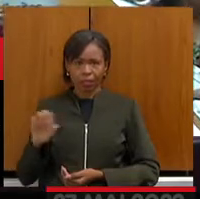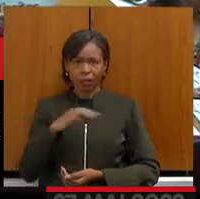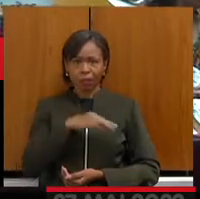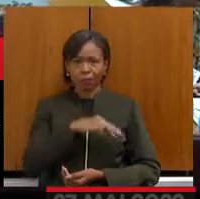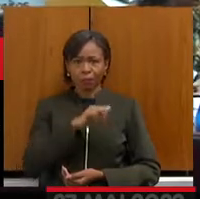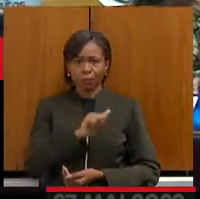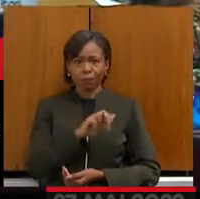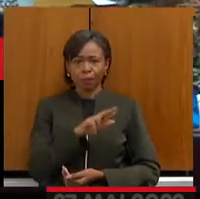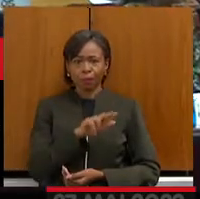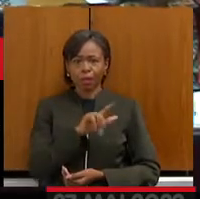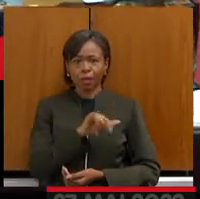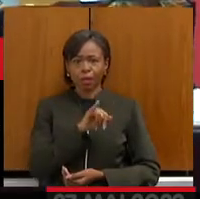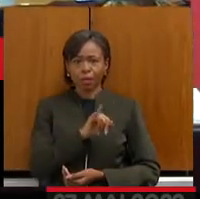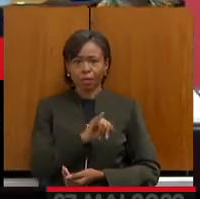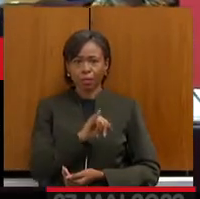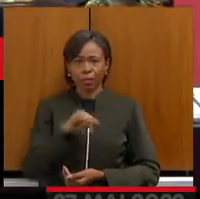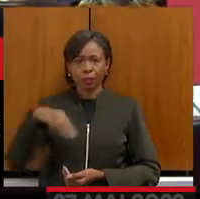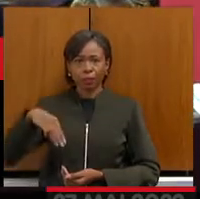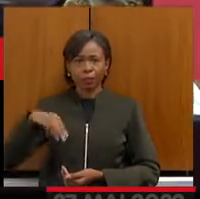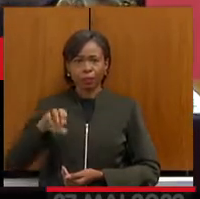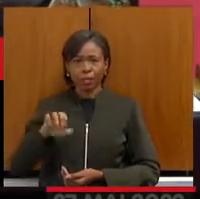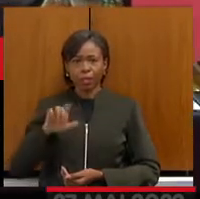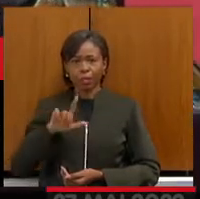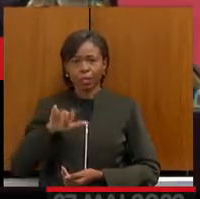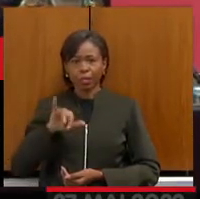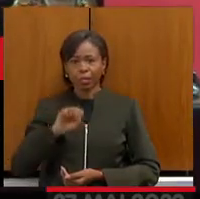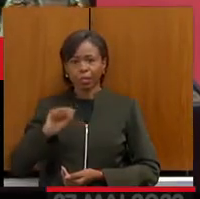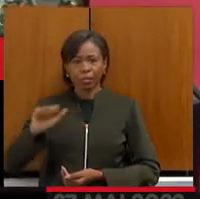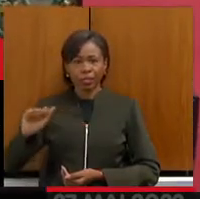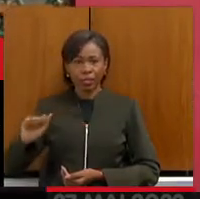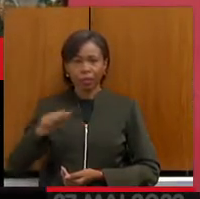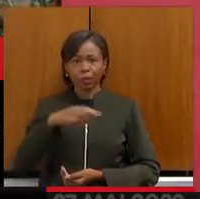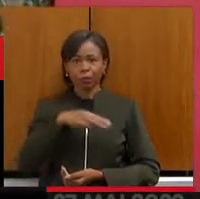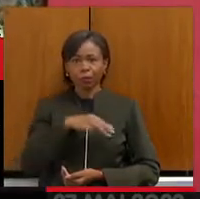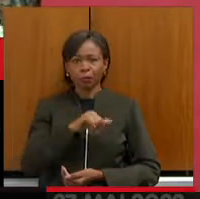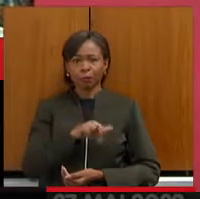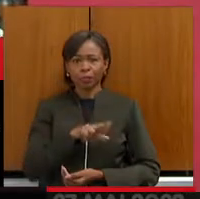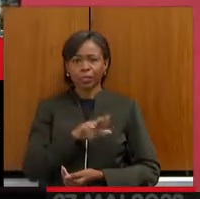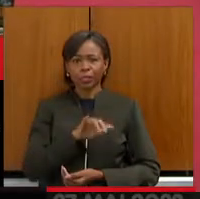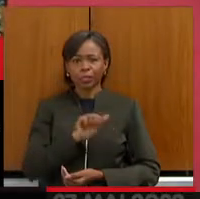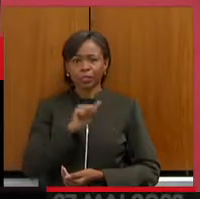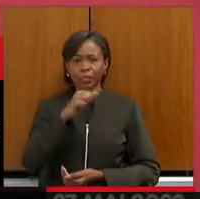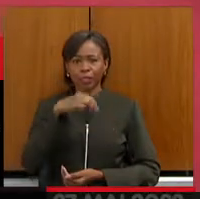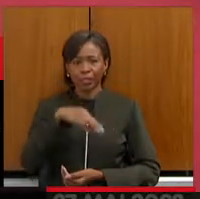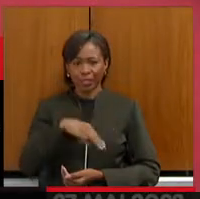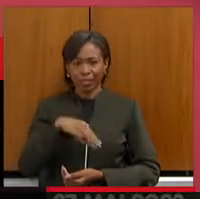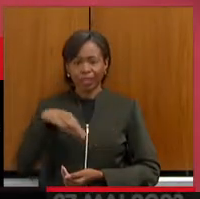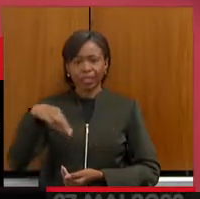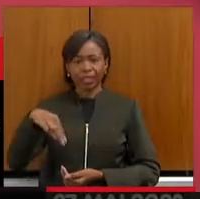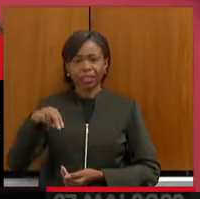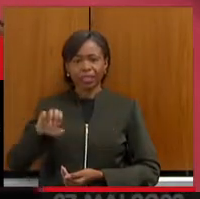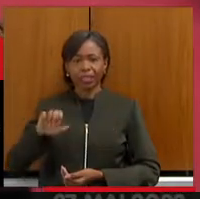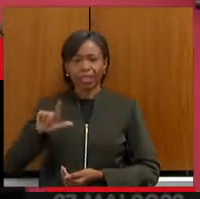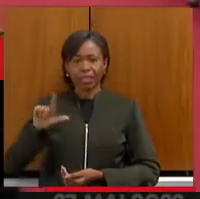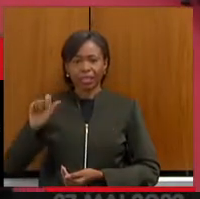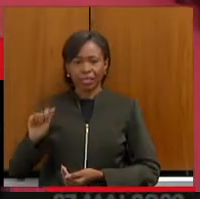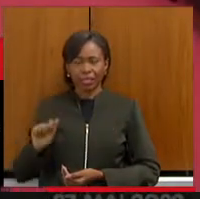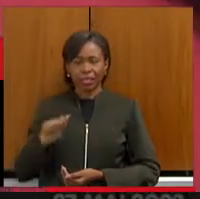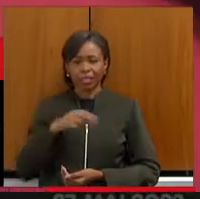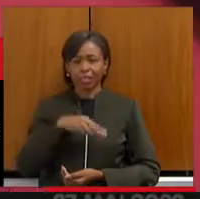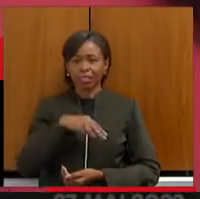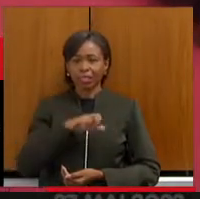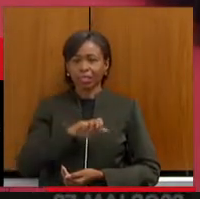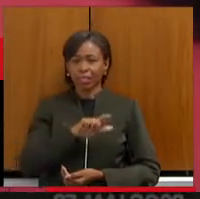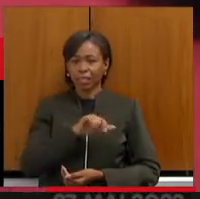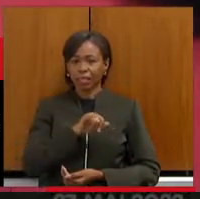Marli Beraldo Melissa Maria Mirian Digno Neila Batista nele